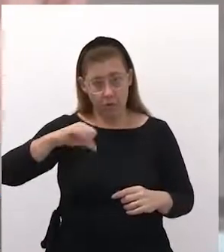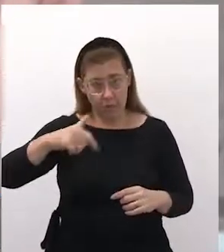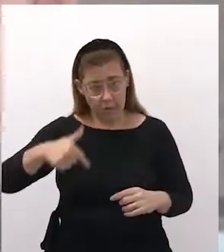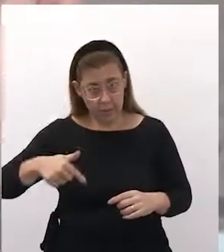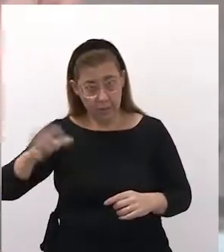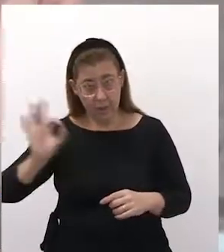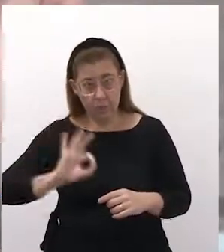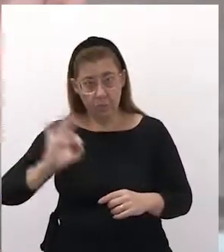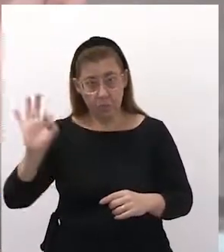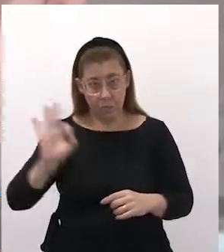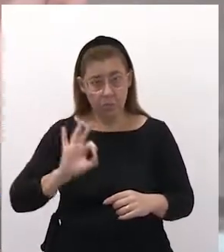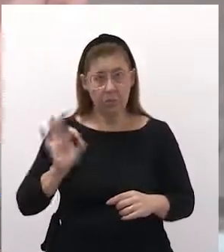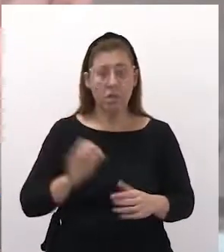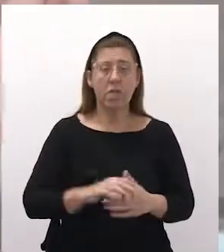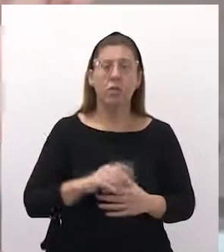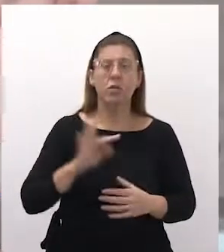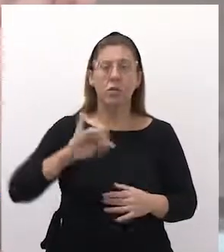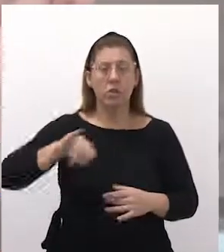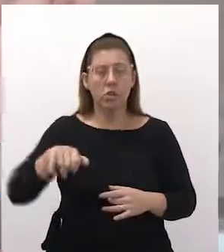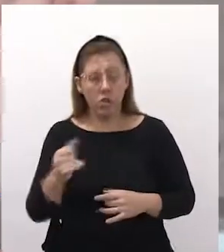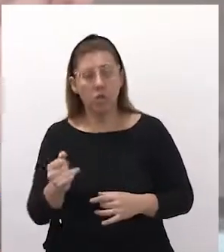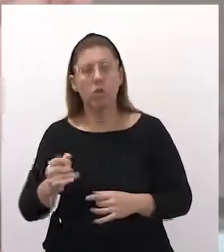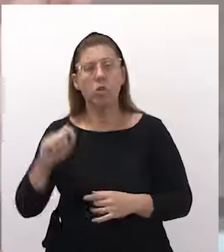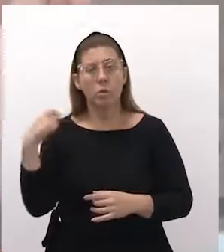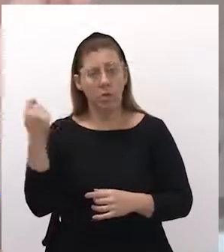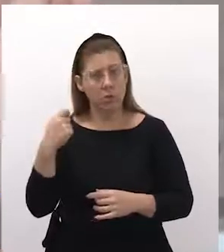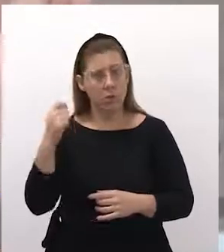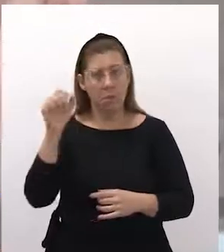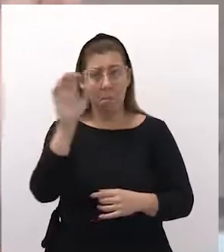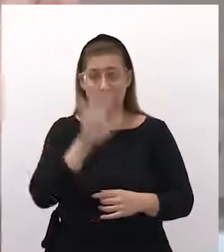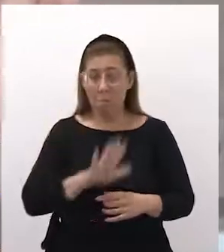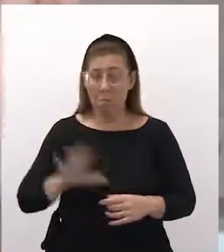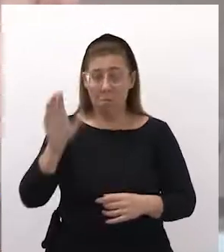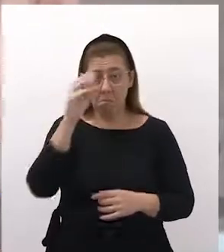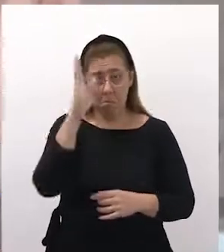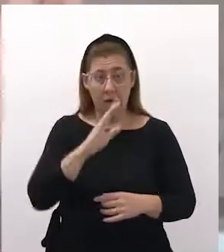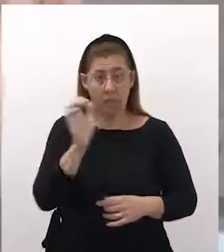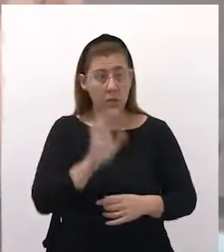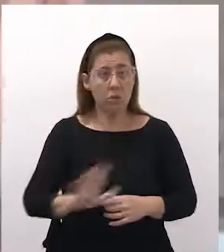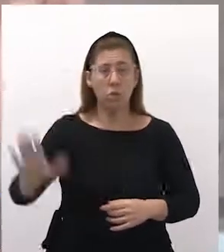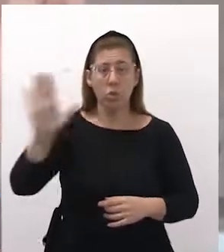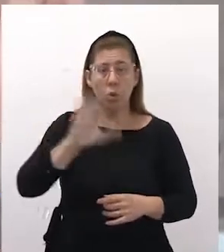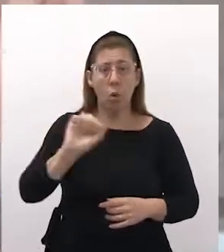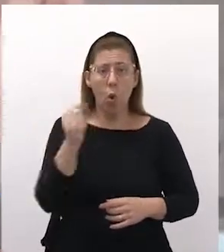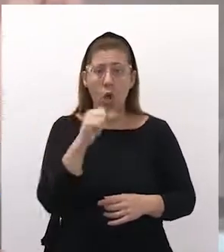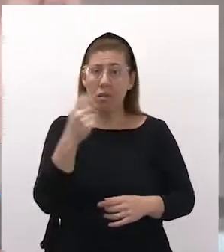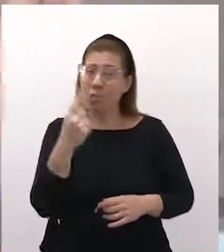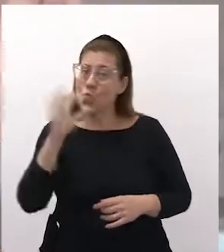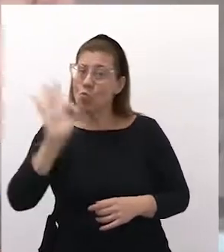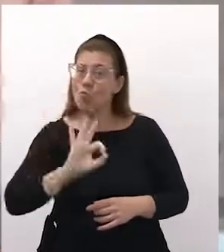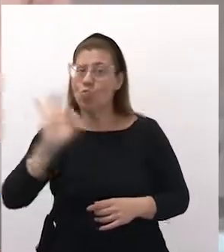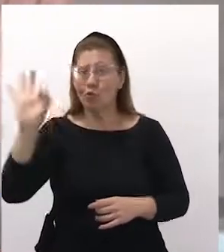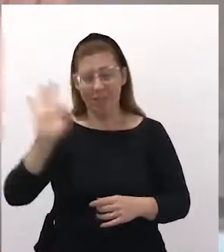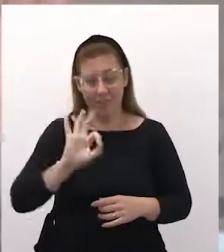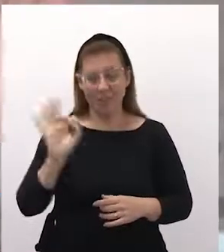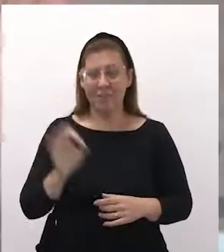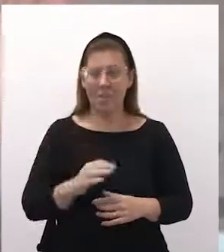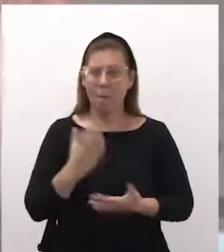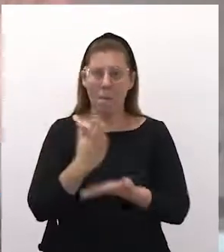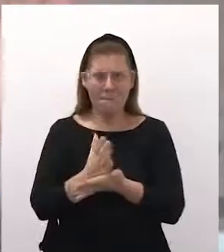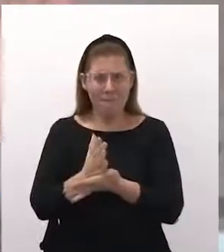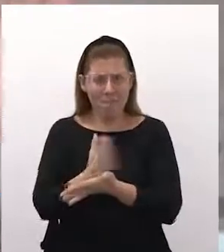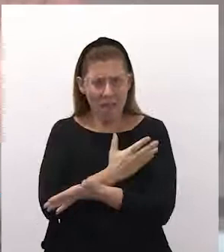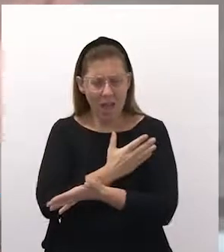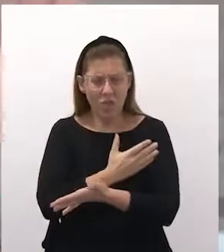brancos no TJ do Rio Grande do Sul, e no Brasil inteiro é 81%. Então, assim, num país que mais da metade da população